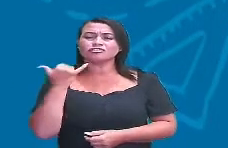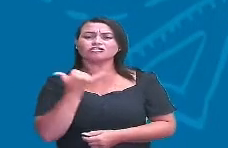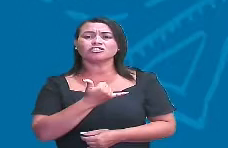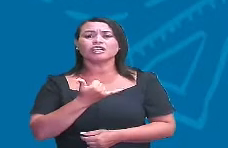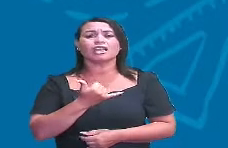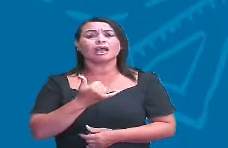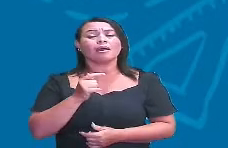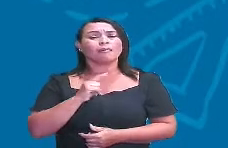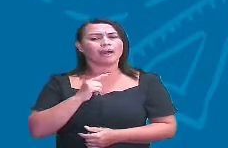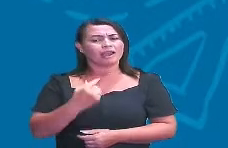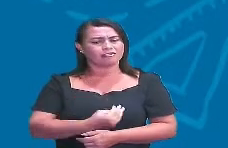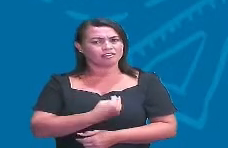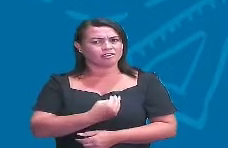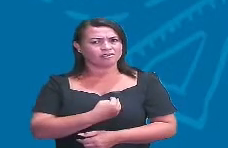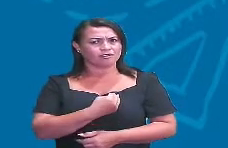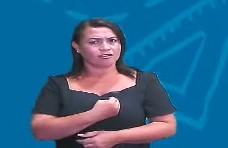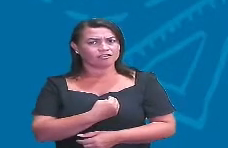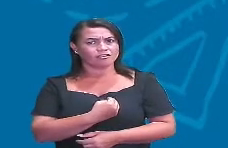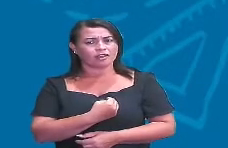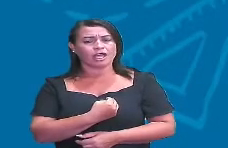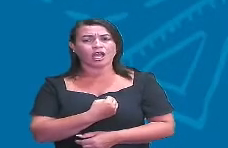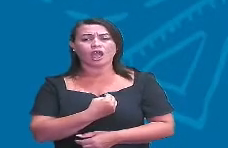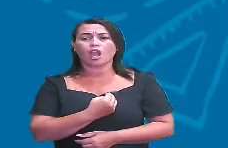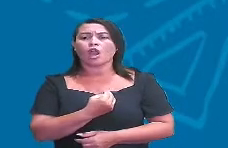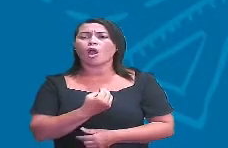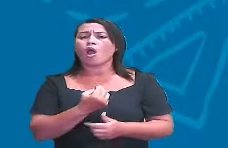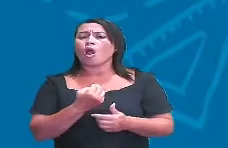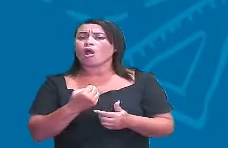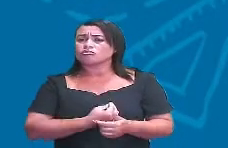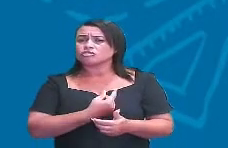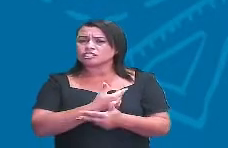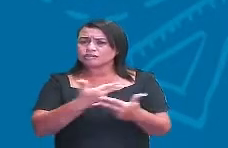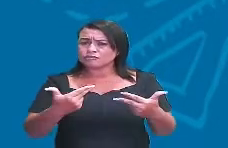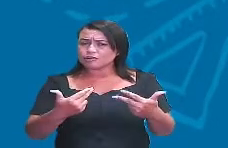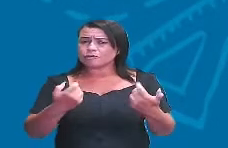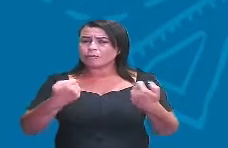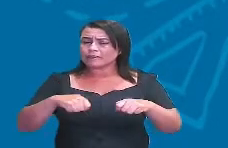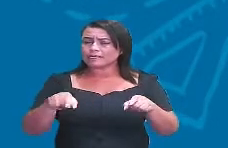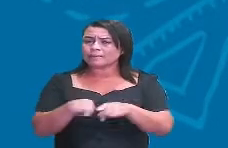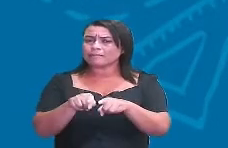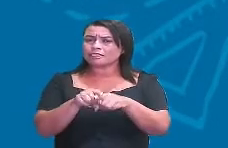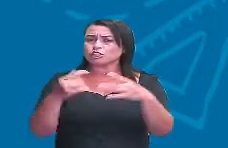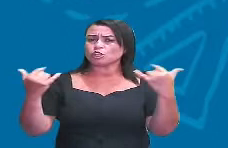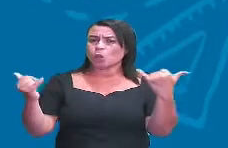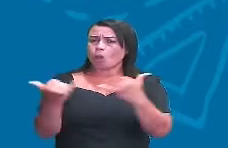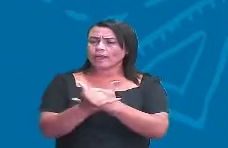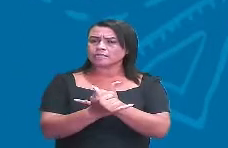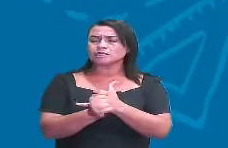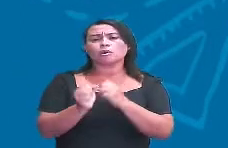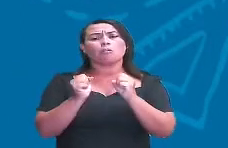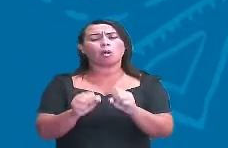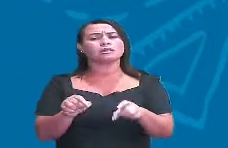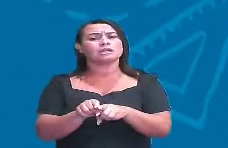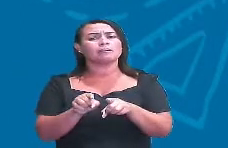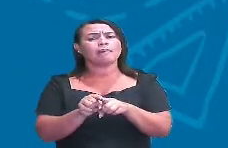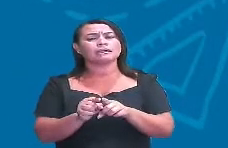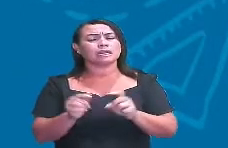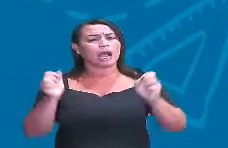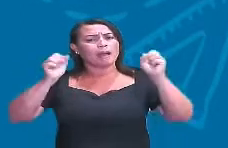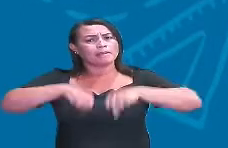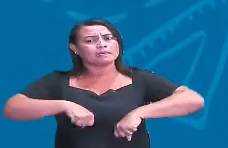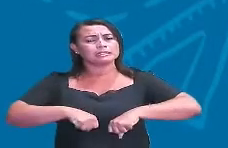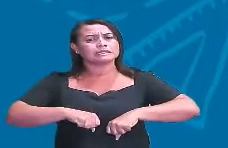sobreviver, um organismo depende de obtenção de energia, certo? Seja através da sua